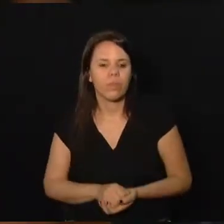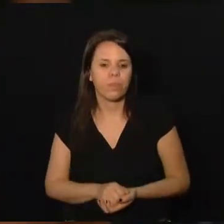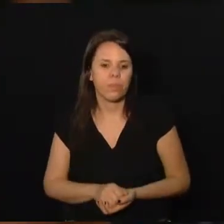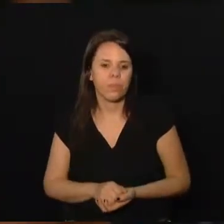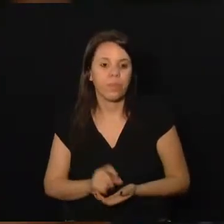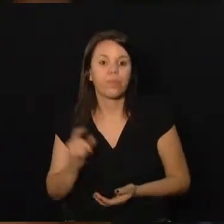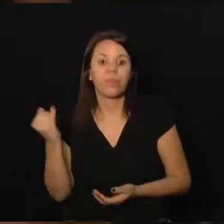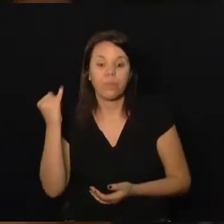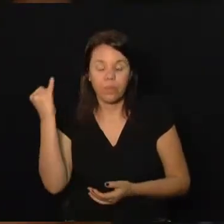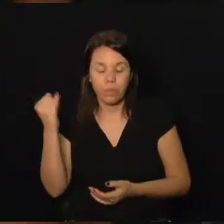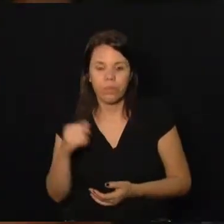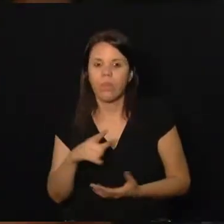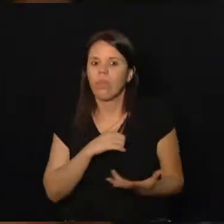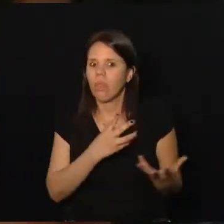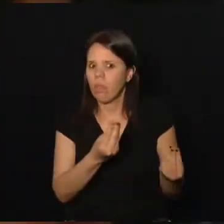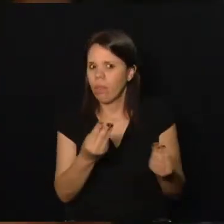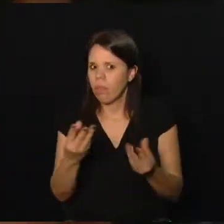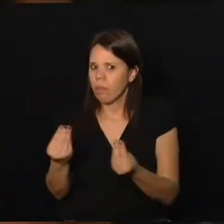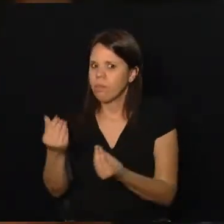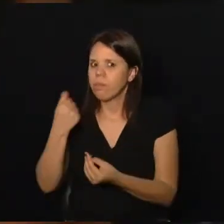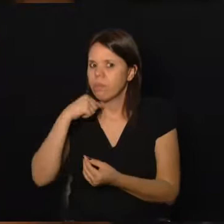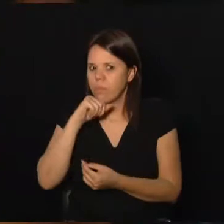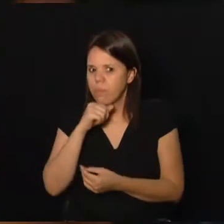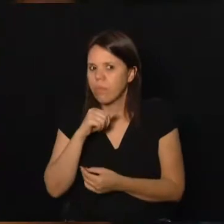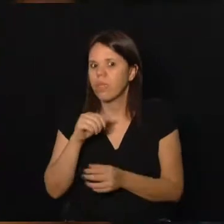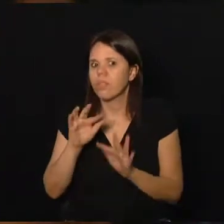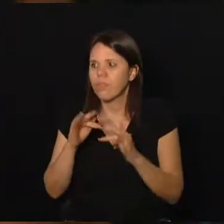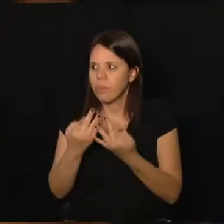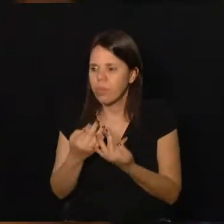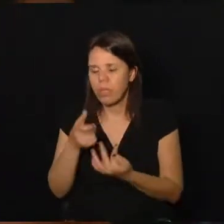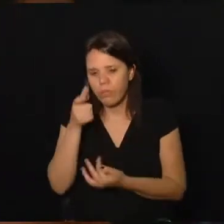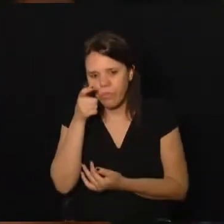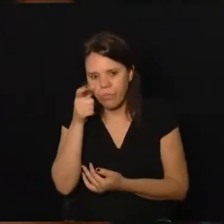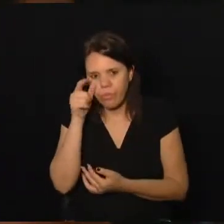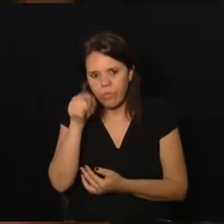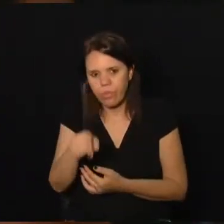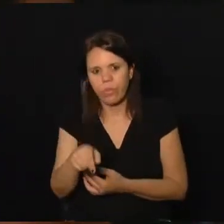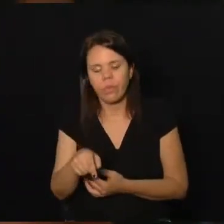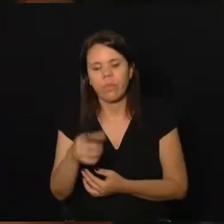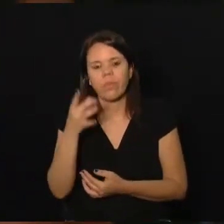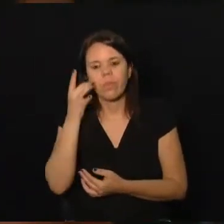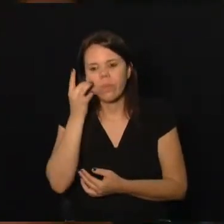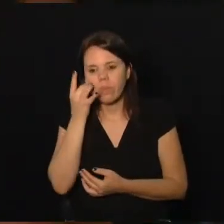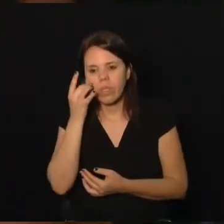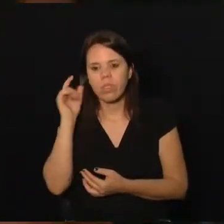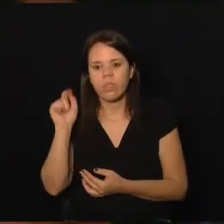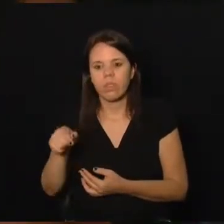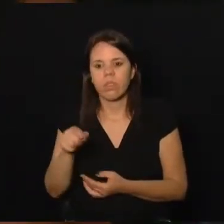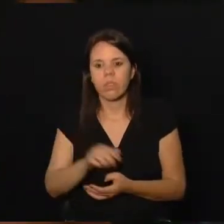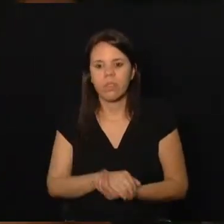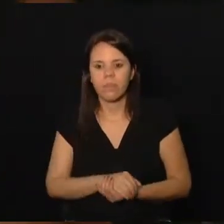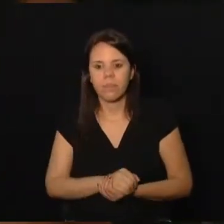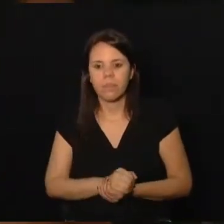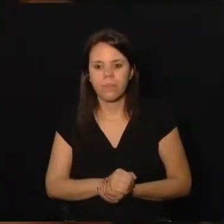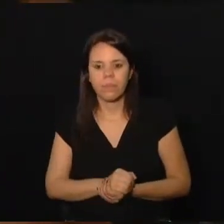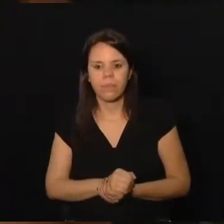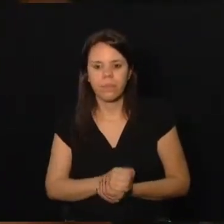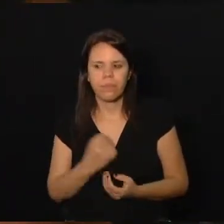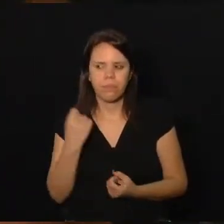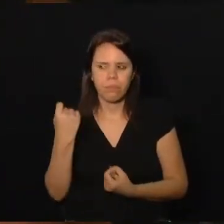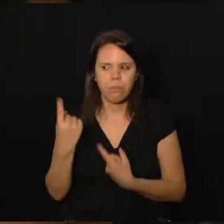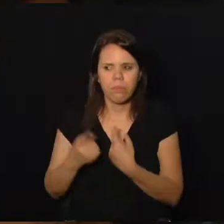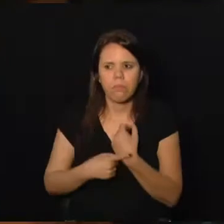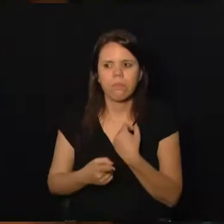que é importante, porque tem muitas mães aí, pais assistindo, né, e presentes aqui. Em algum